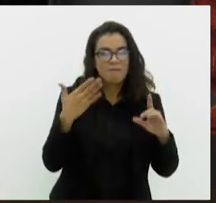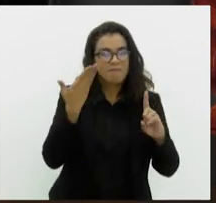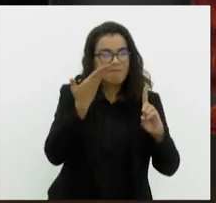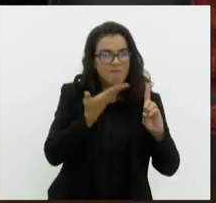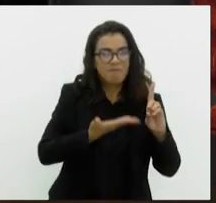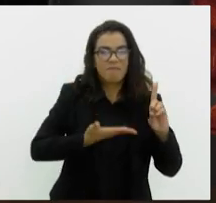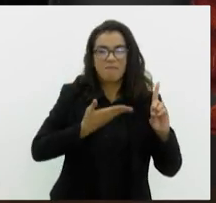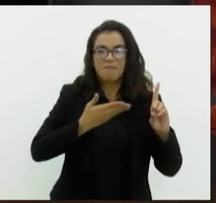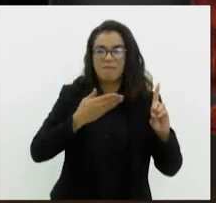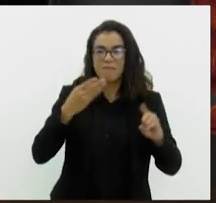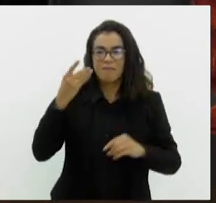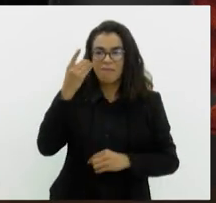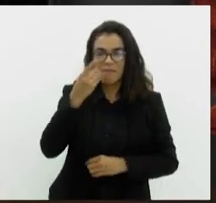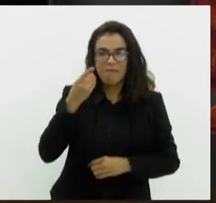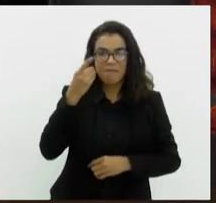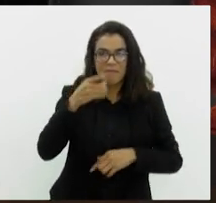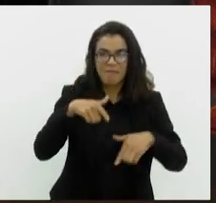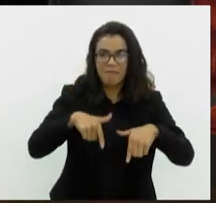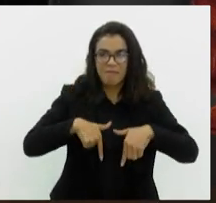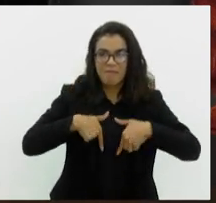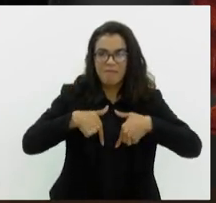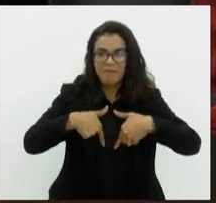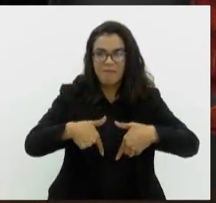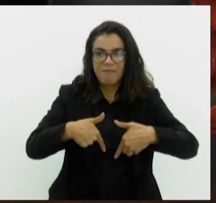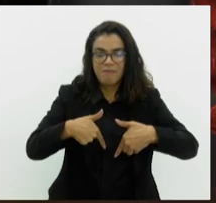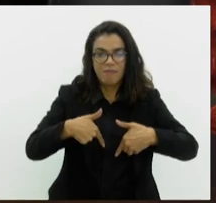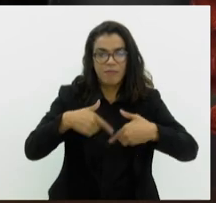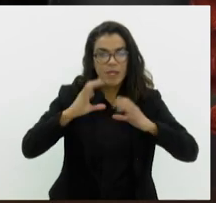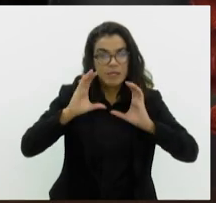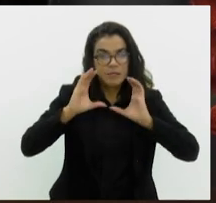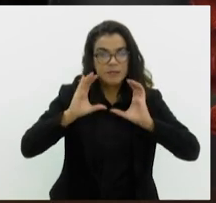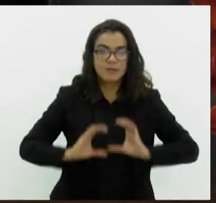deputada, por essa iniciativa cívica,